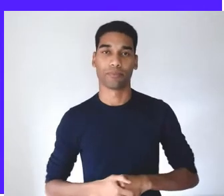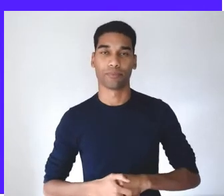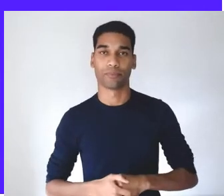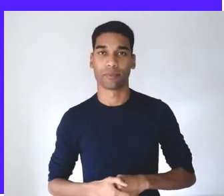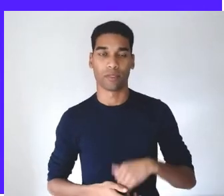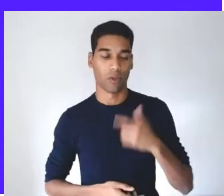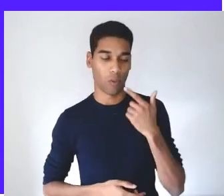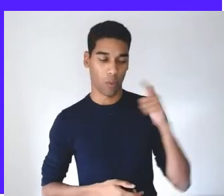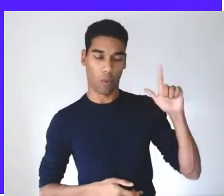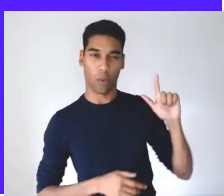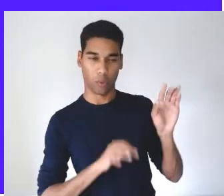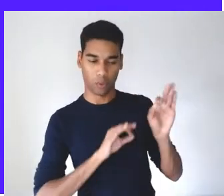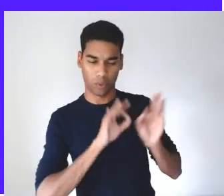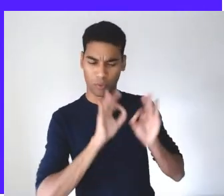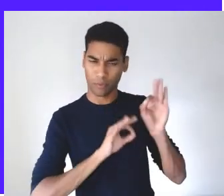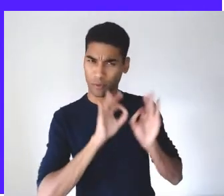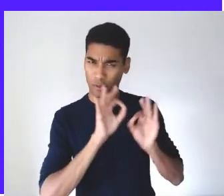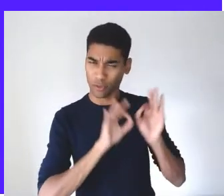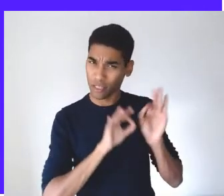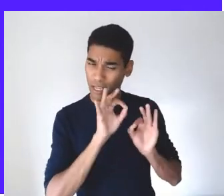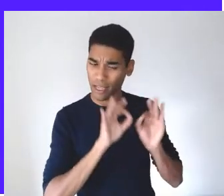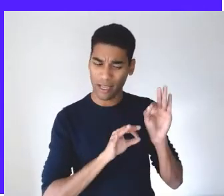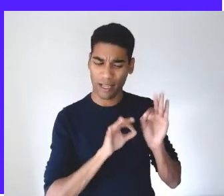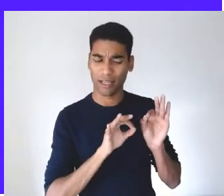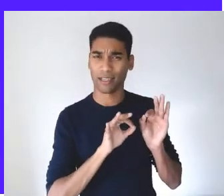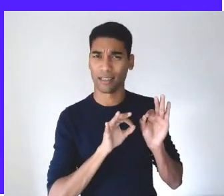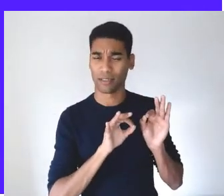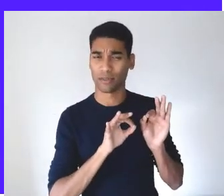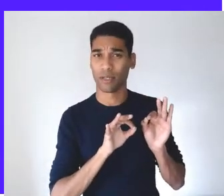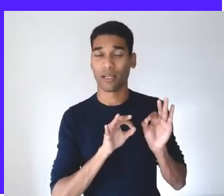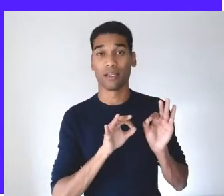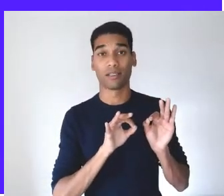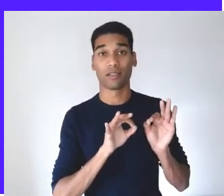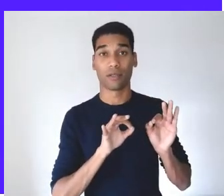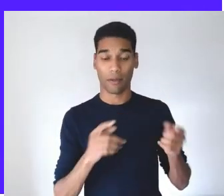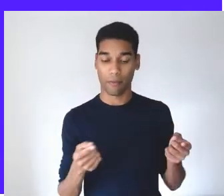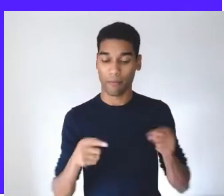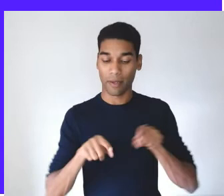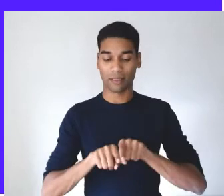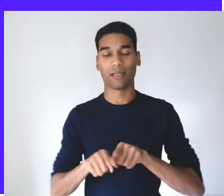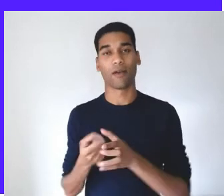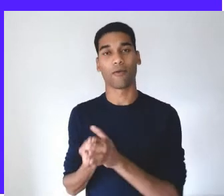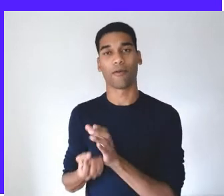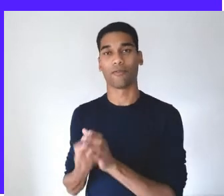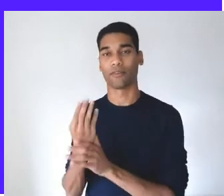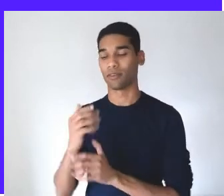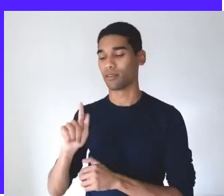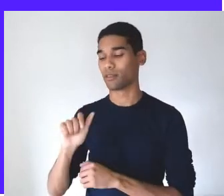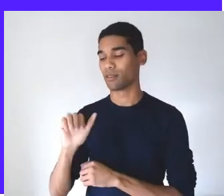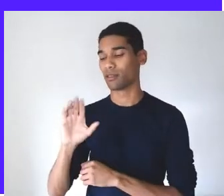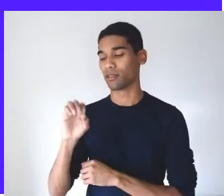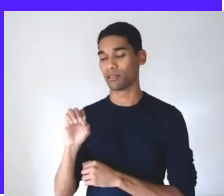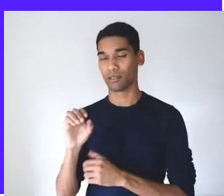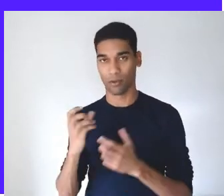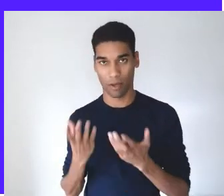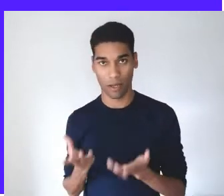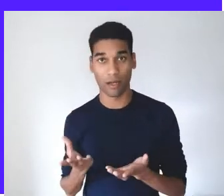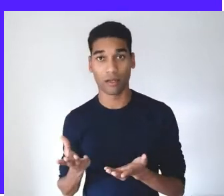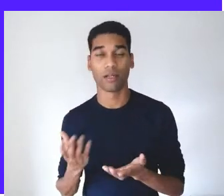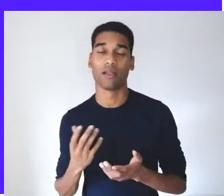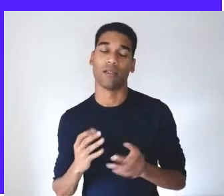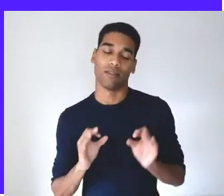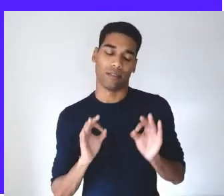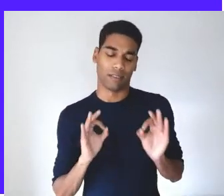desse curso, né, dessa formação da Fundação Gabo, era um projeto sensacional. Talvez, Fábio, talvez eu lembre melhor do que eu, porque eu sou uma eterna caduca,